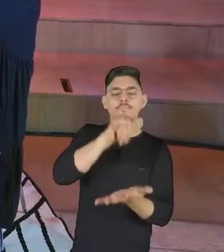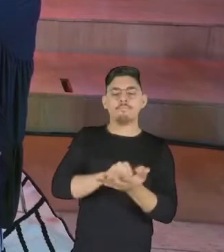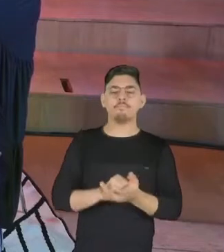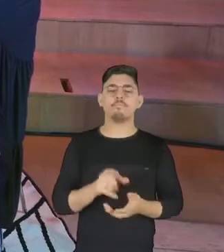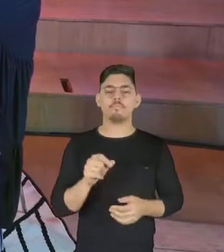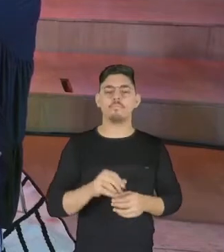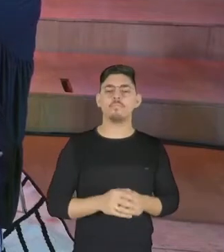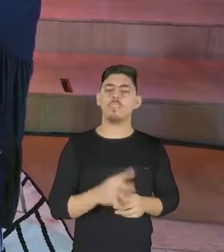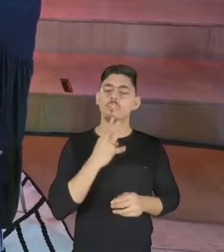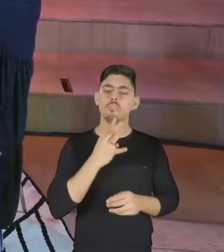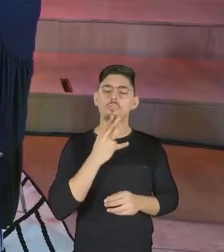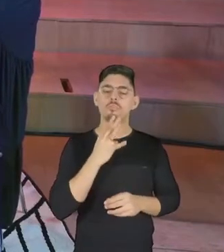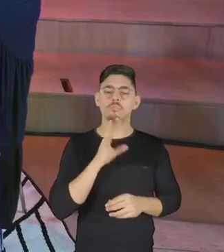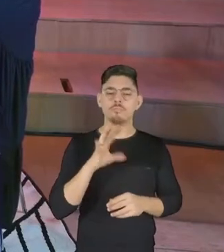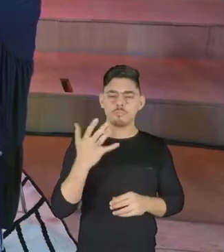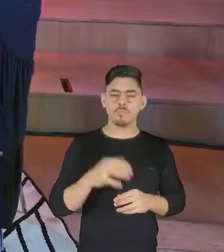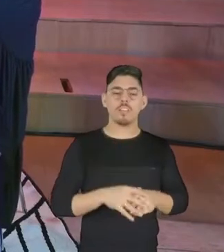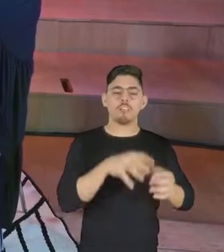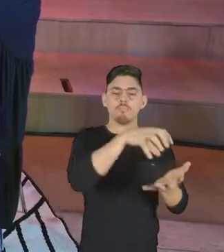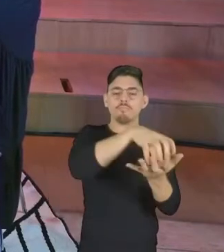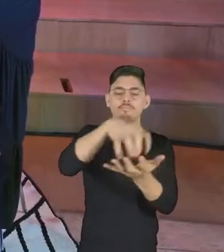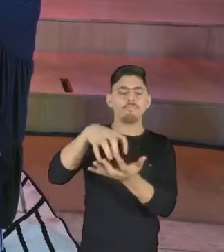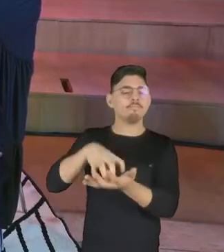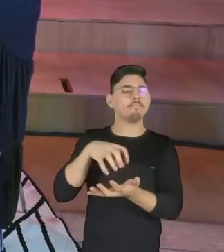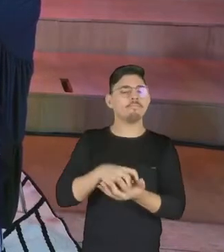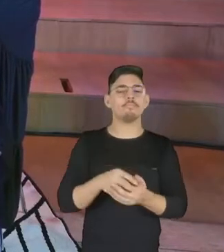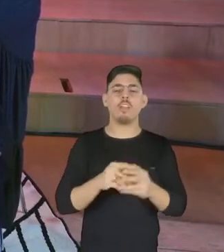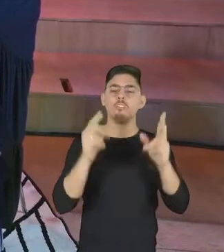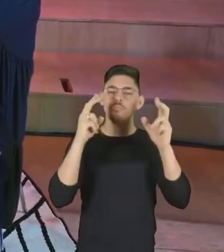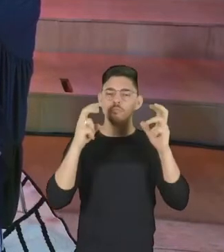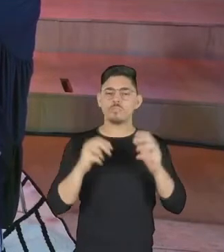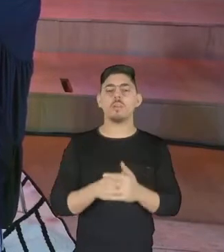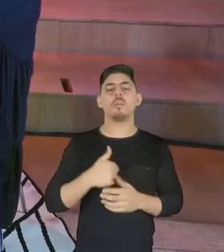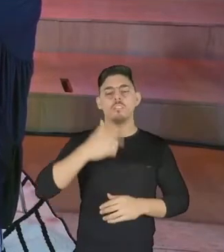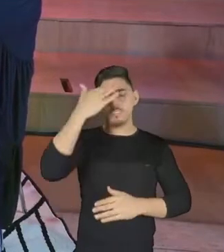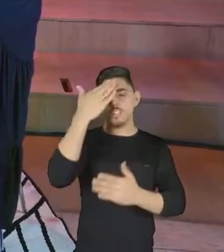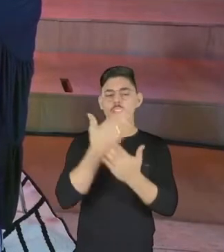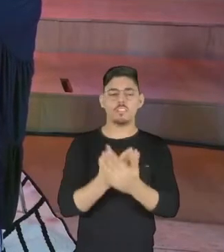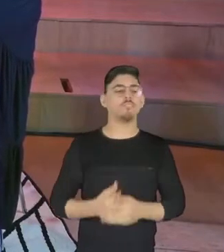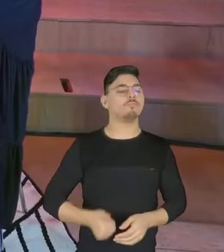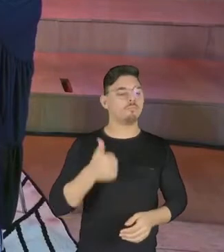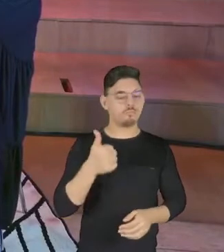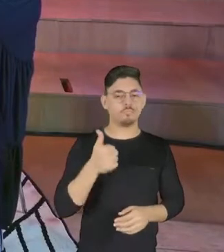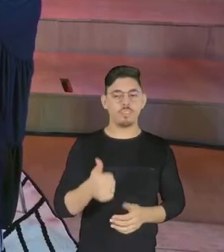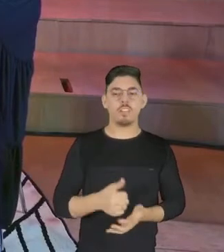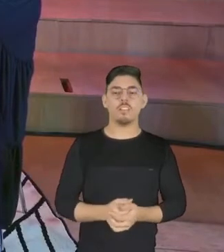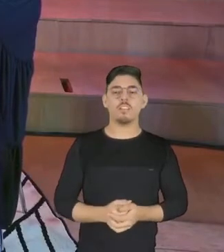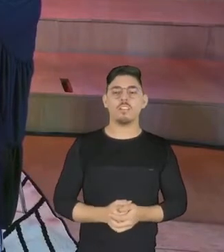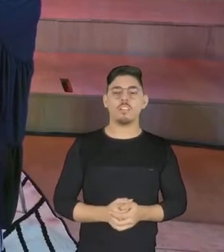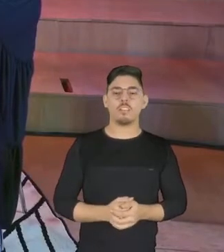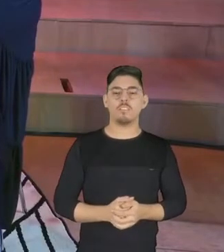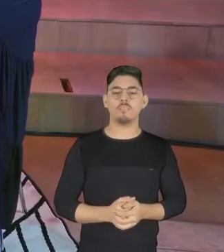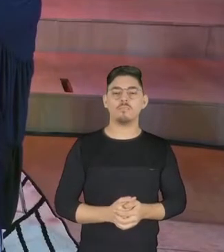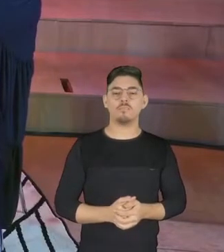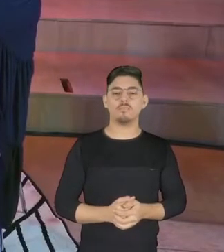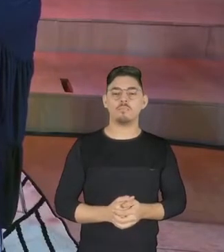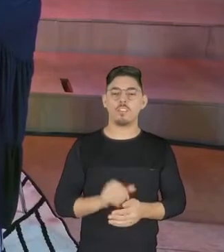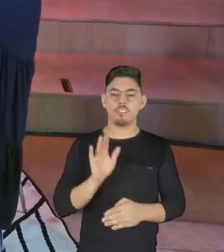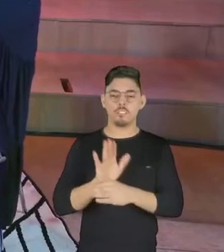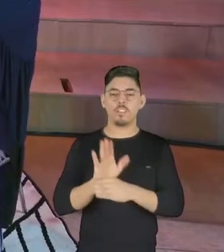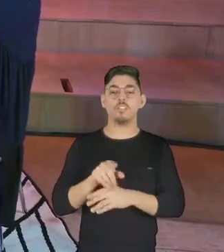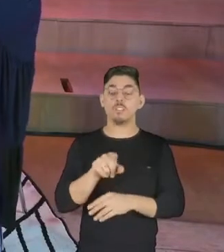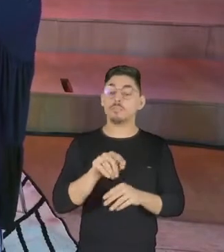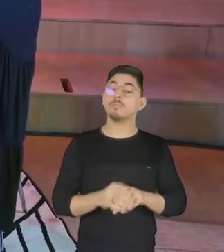e conheça as salas, conheça os temas. Tenho certeza que tem algum que vai chamar sua atenção. E